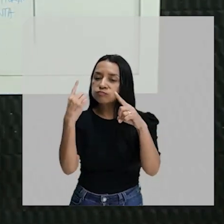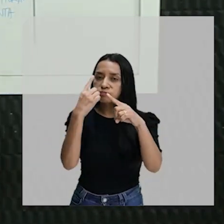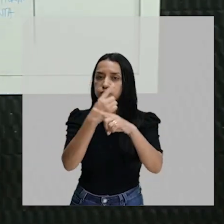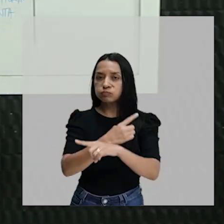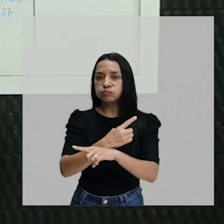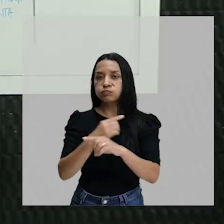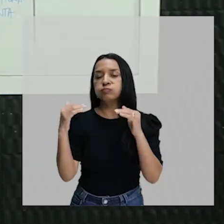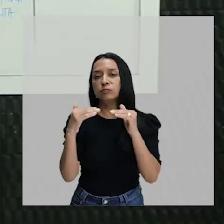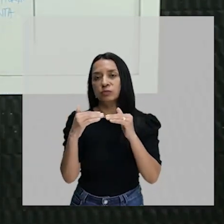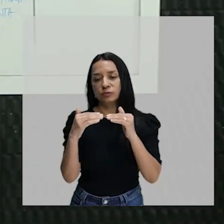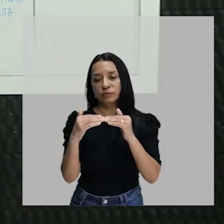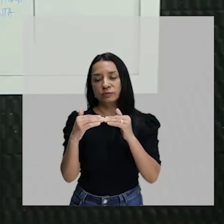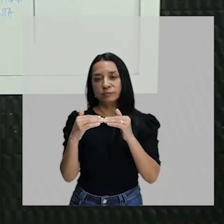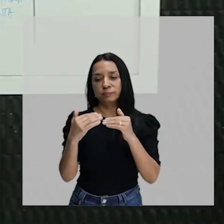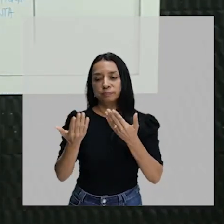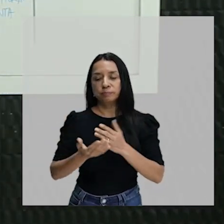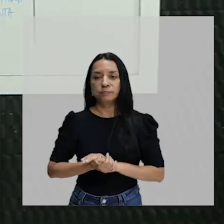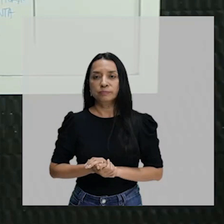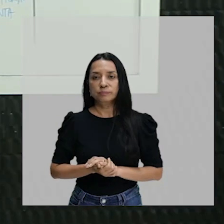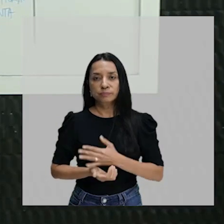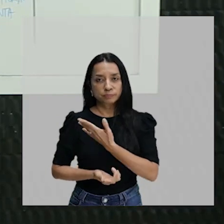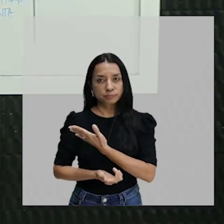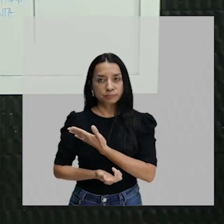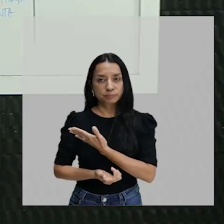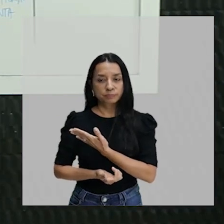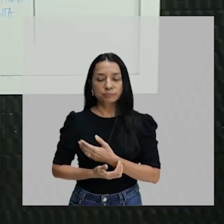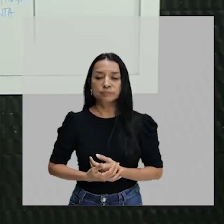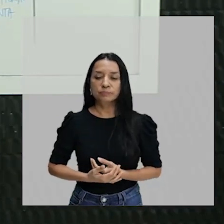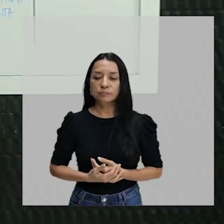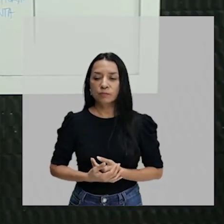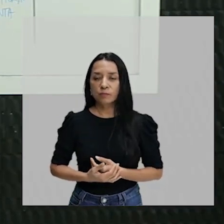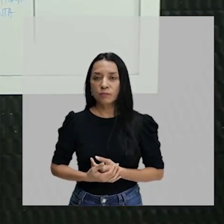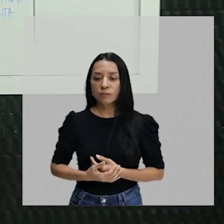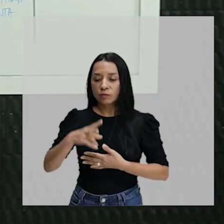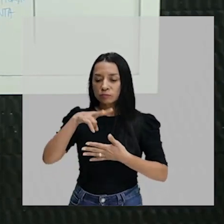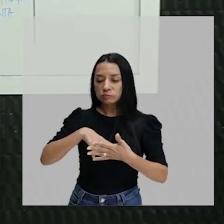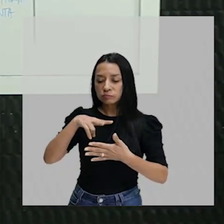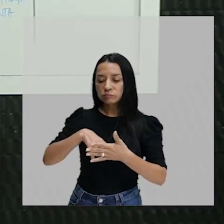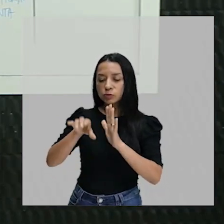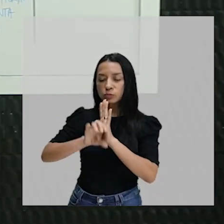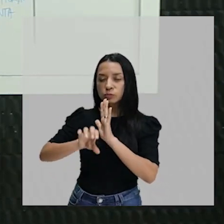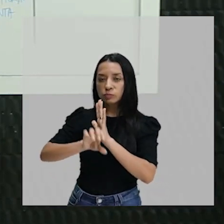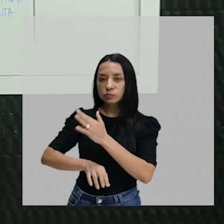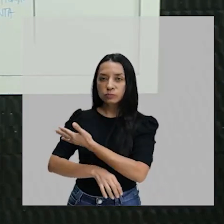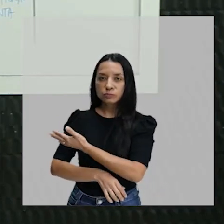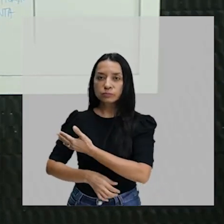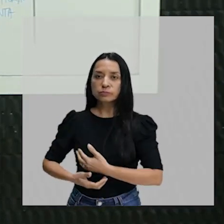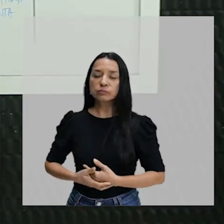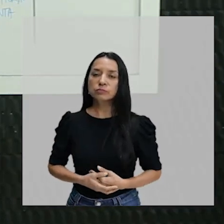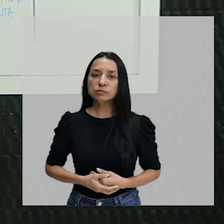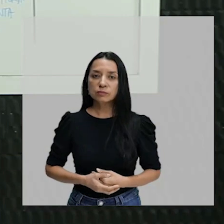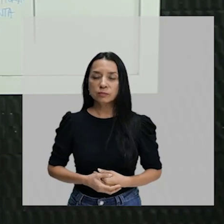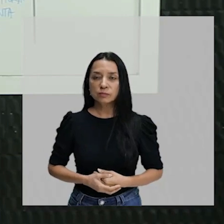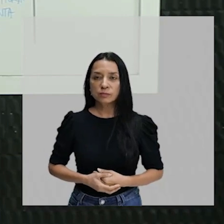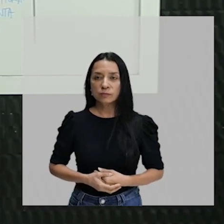inversamente proporcionais Olha só duas grandezas são inversamente proporcionais quando olha